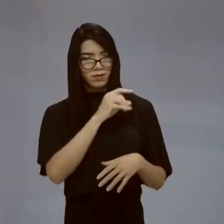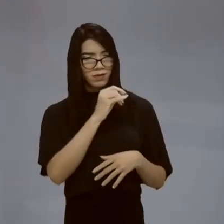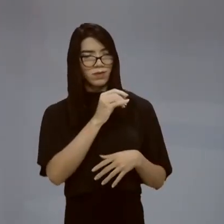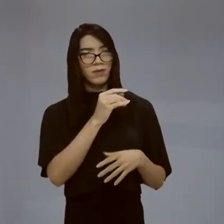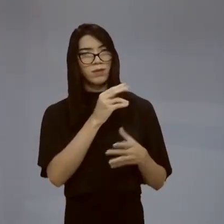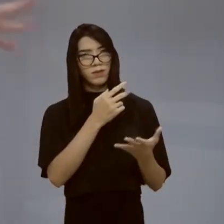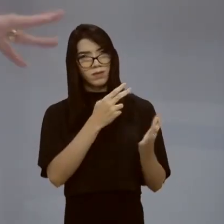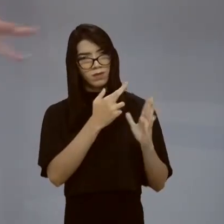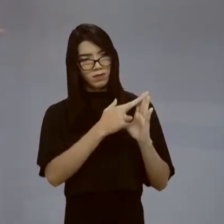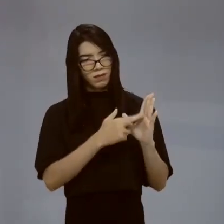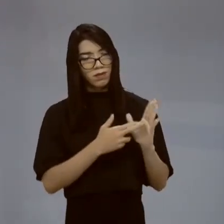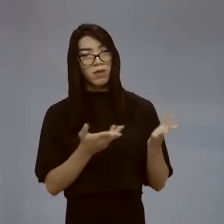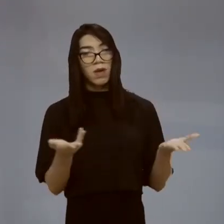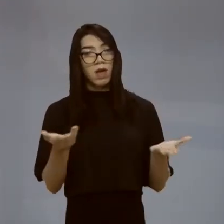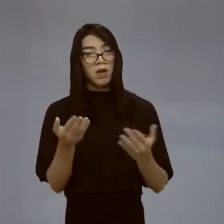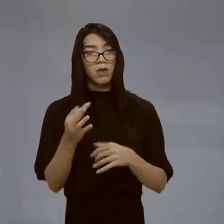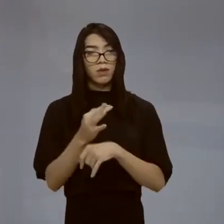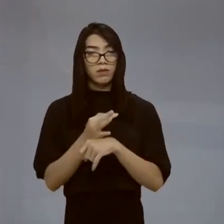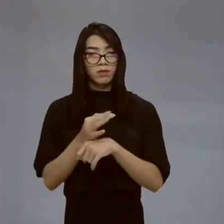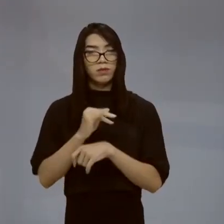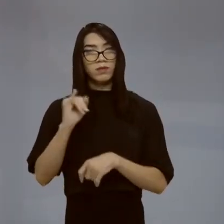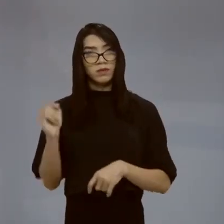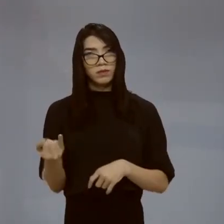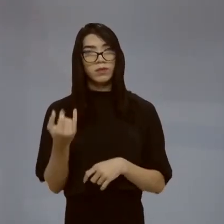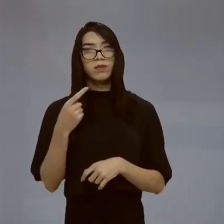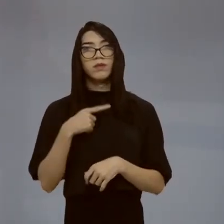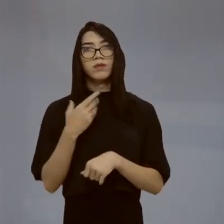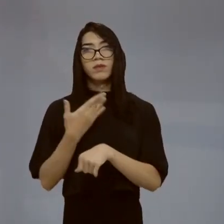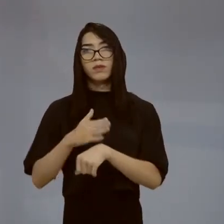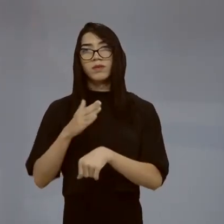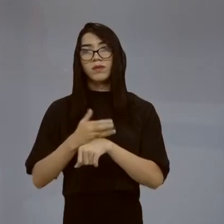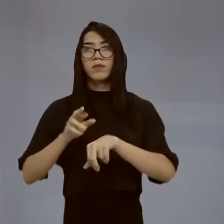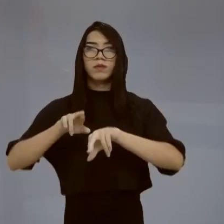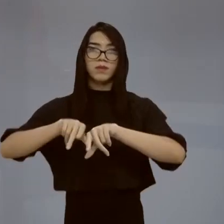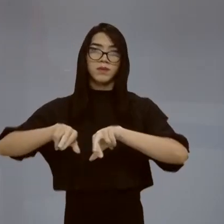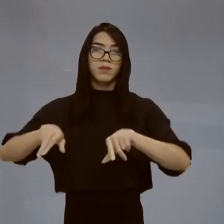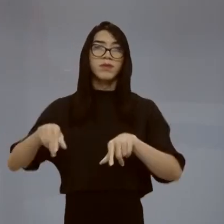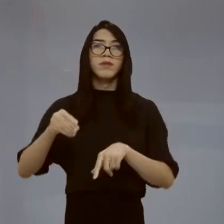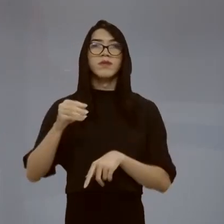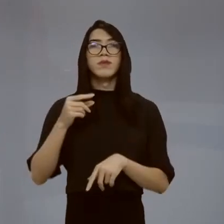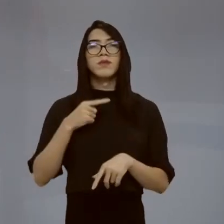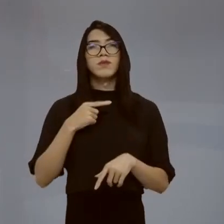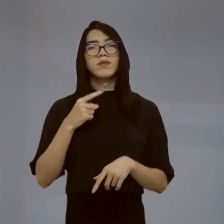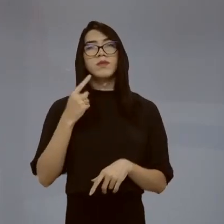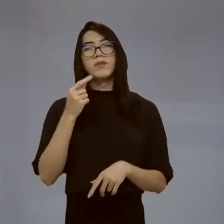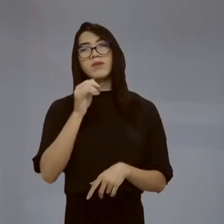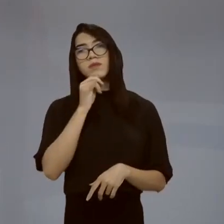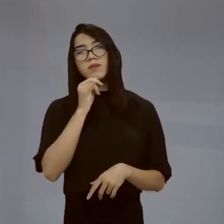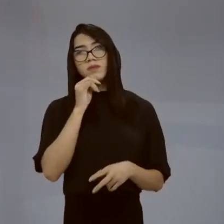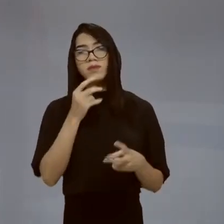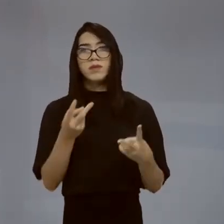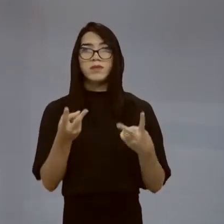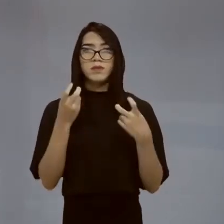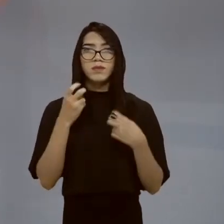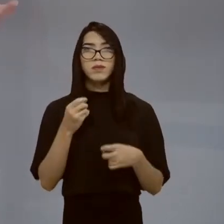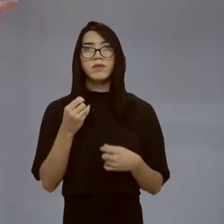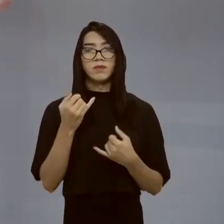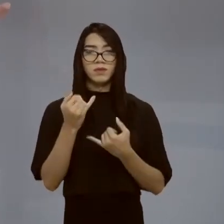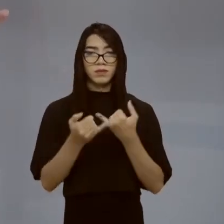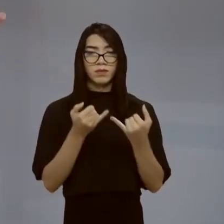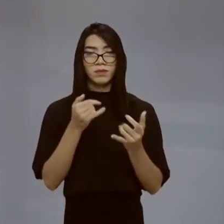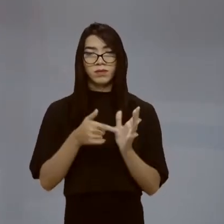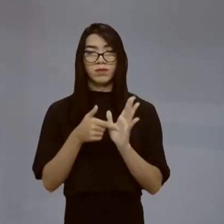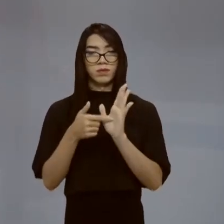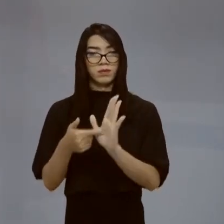A prática de outras coisas, porque é tão impressionante quando a gente vê que, de fato, quando a gente apresenta uma brincadeira